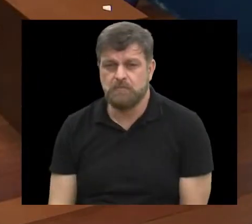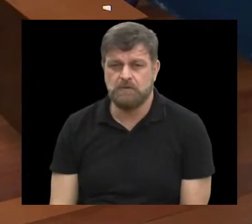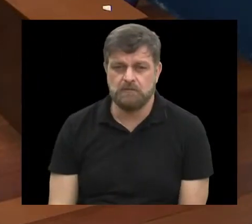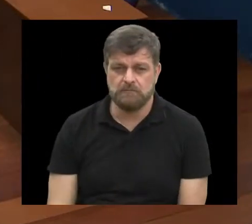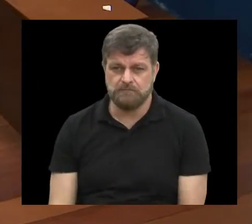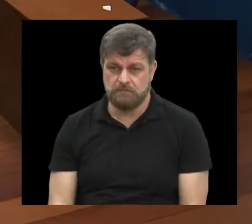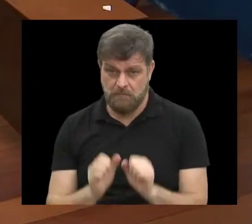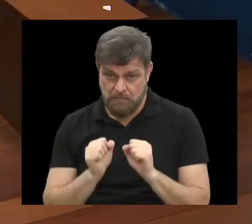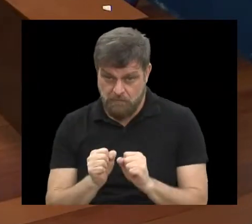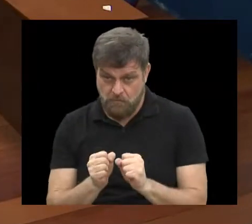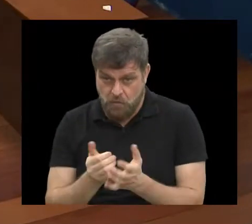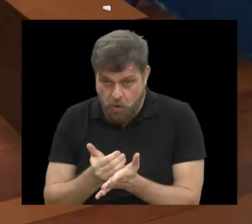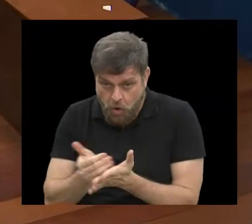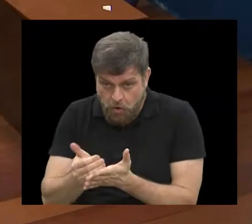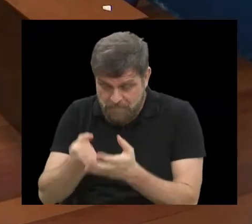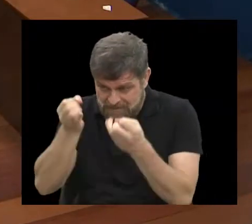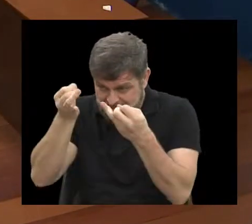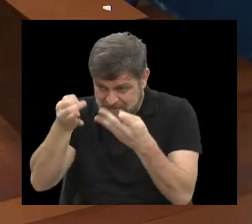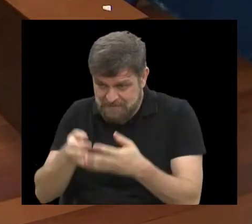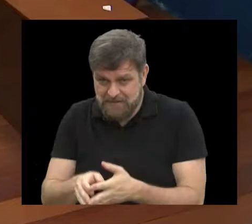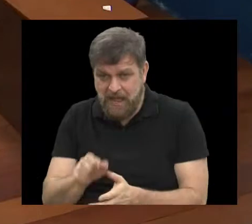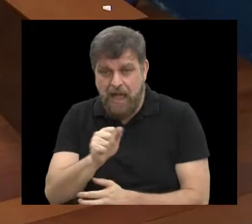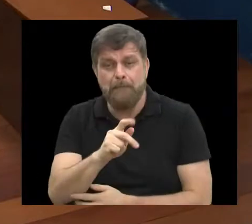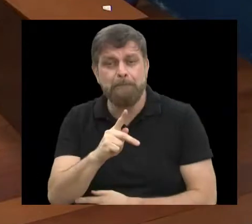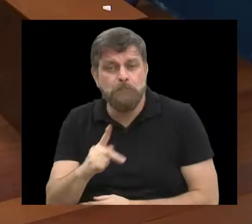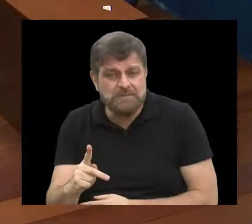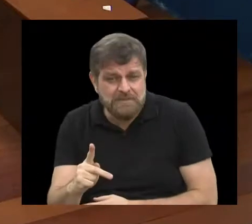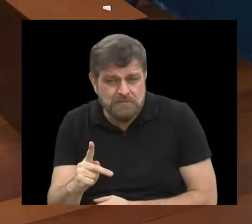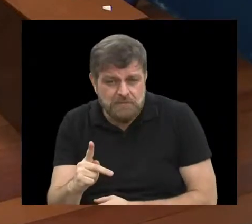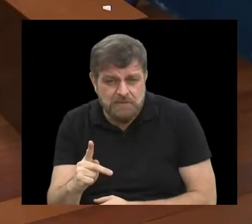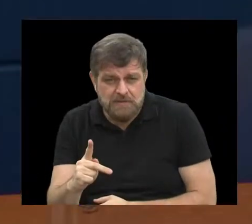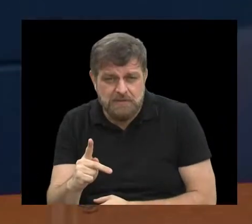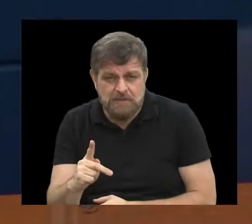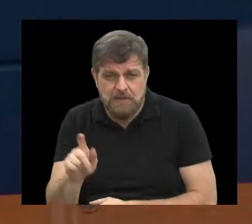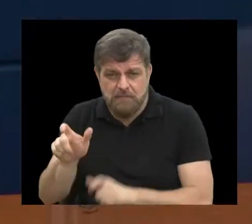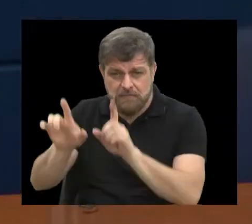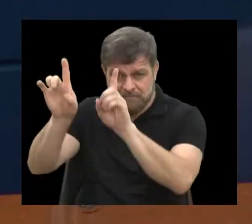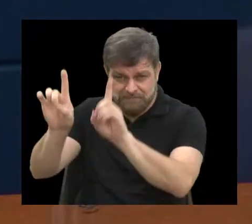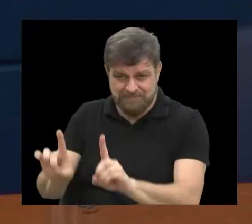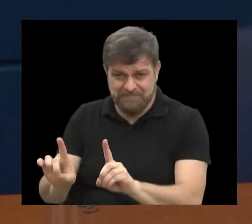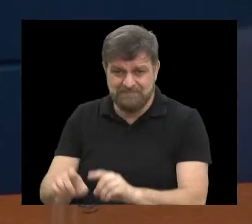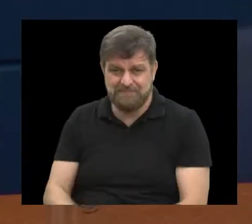Posso passar para a questão da